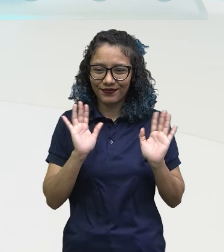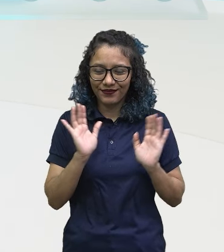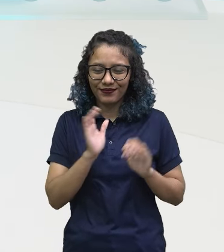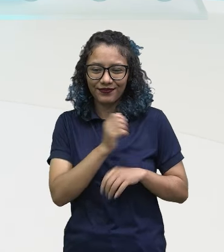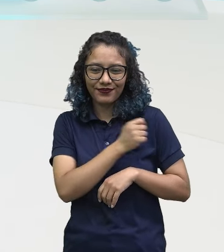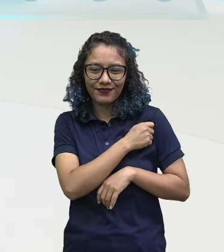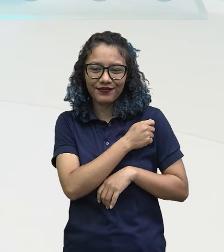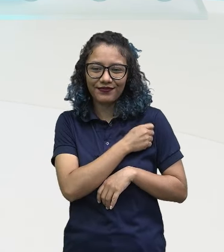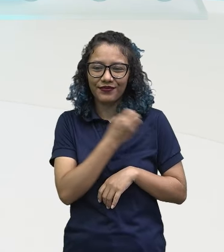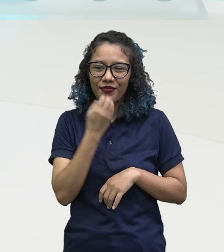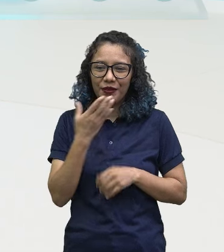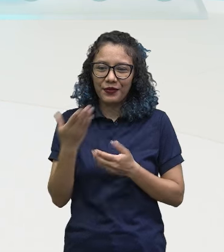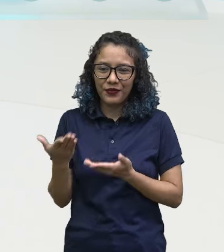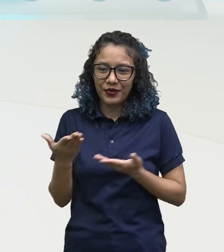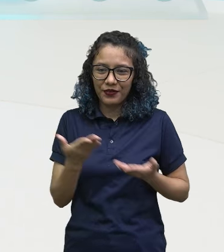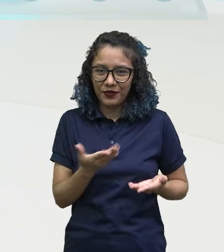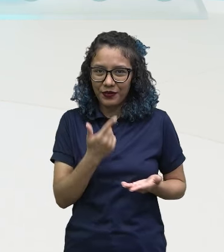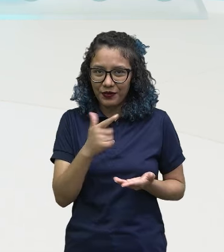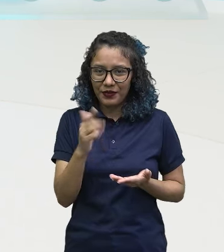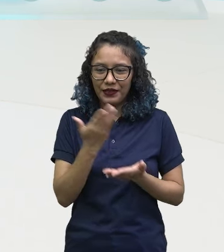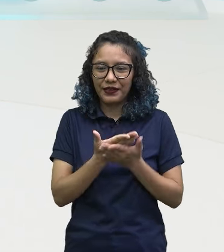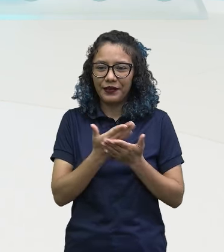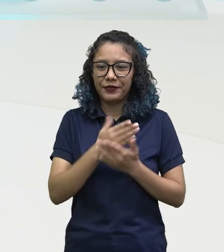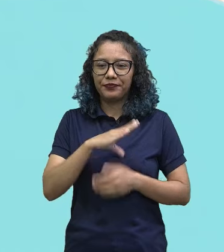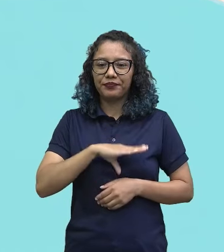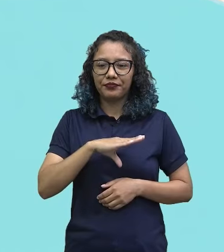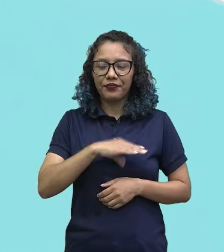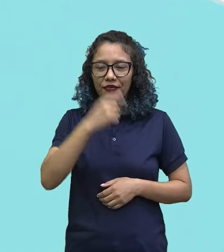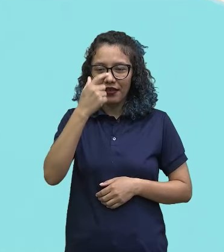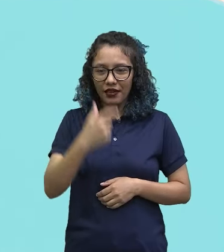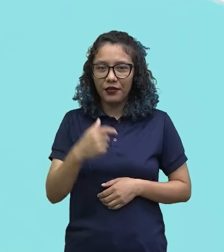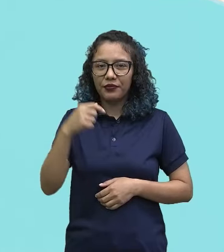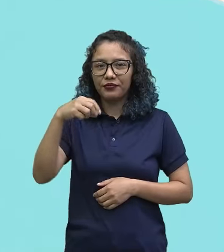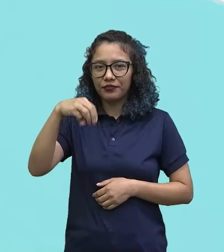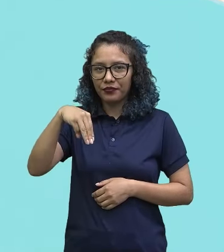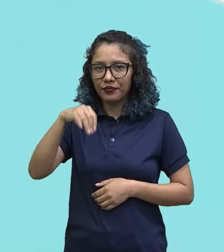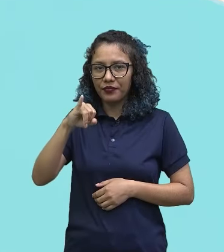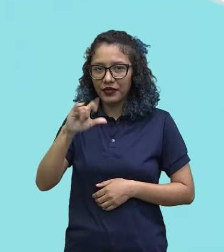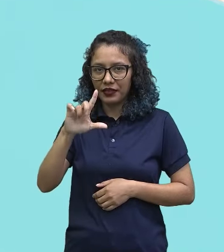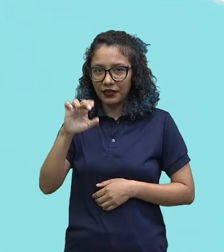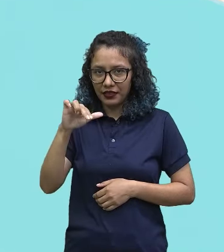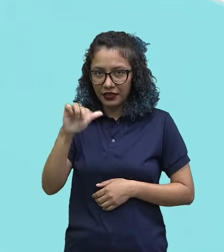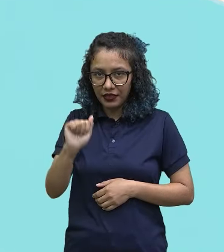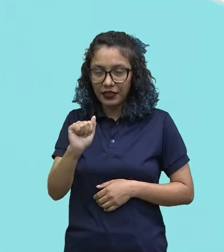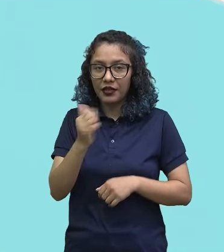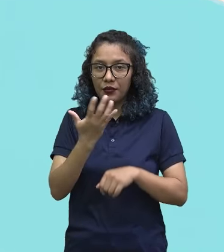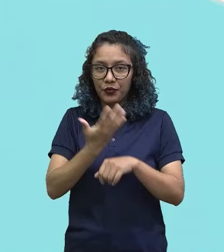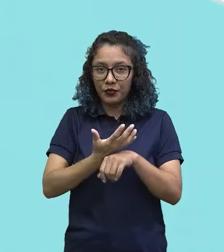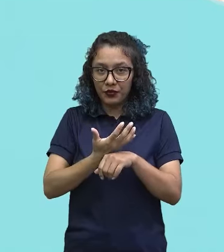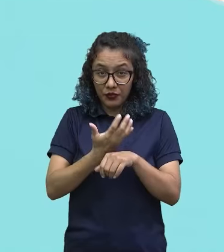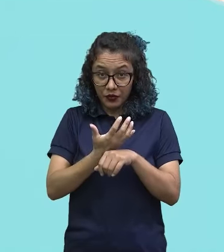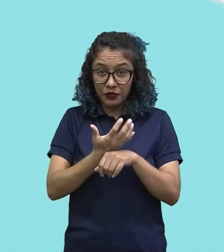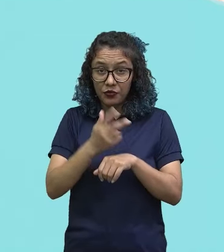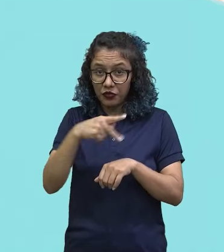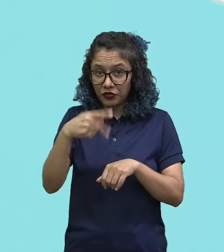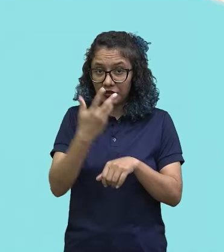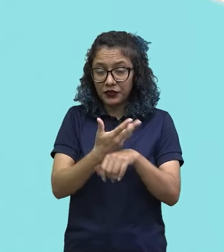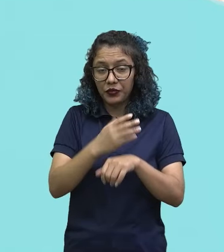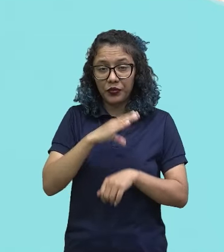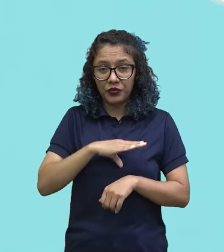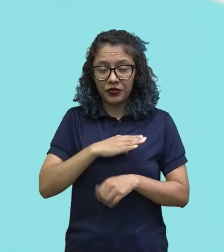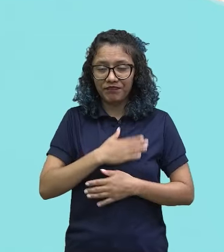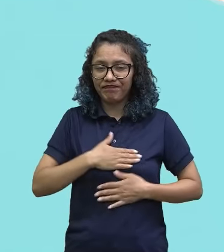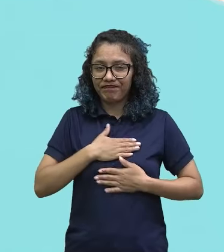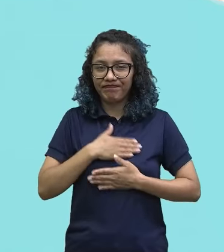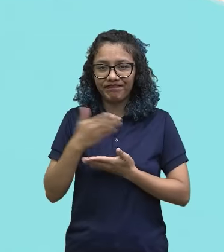alunos, sejam bem-vindos a mais uma aula de língua portuguesa. Eu sou Milena Marães, professora de língua portuguesa, e é um prazer tê-los